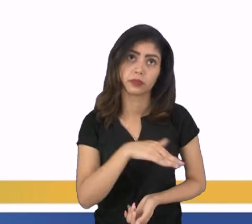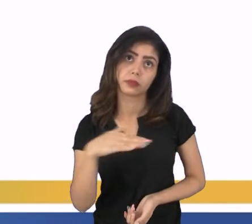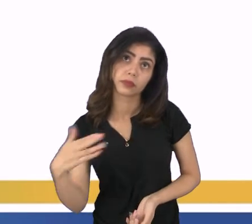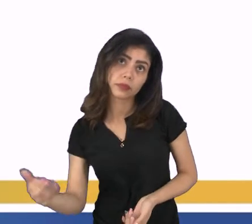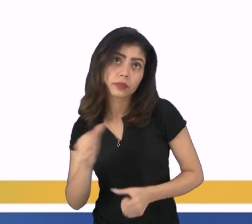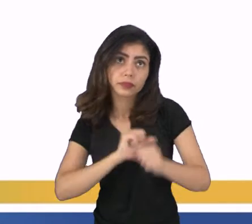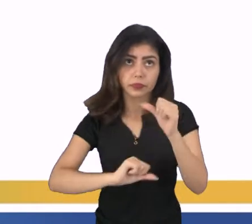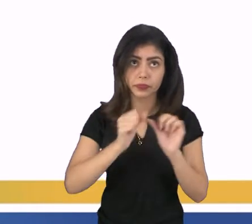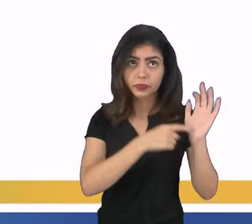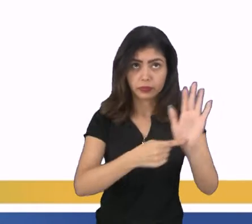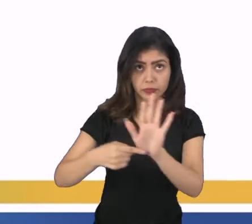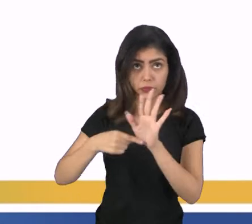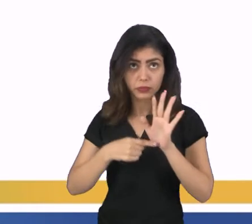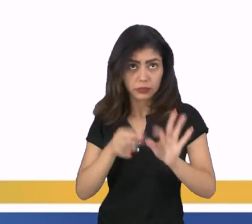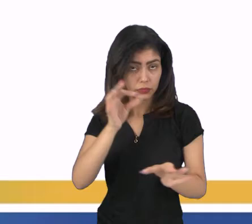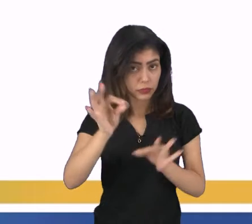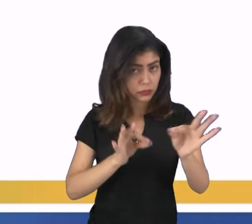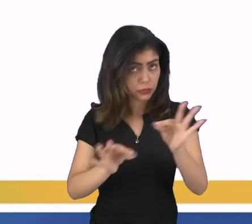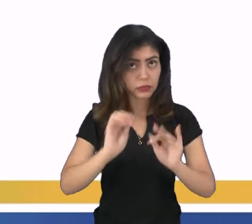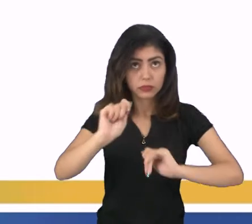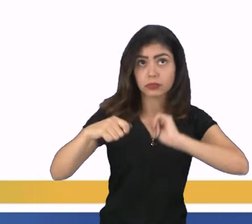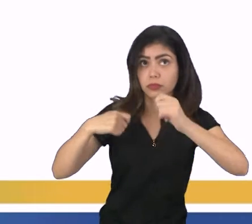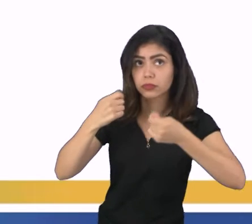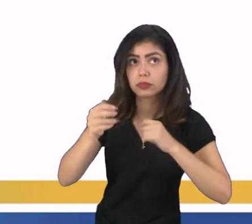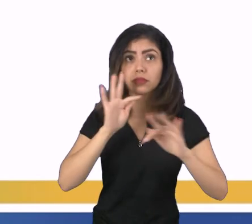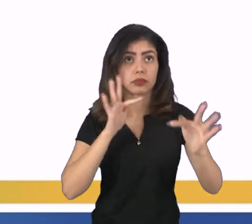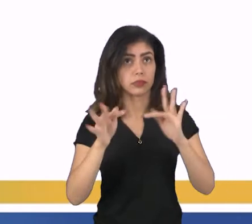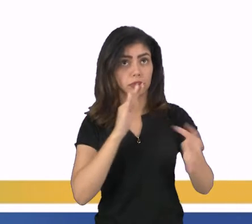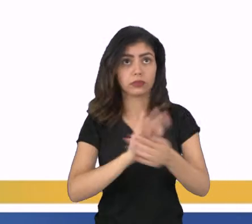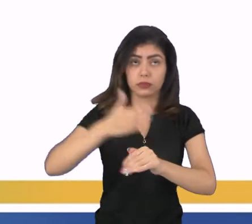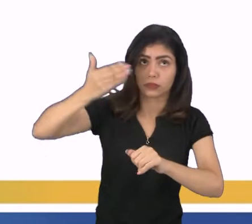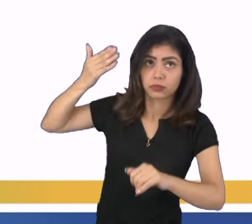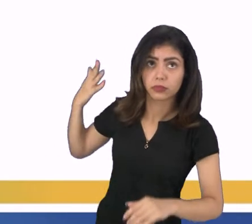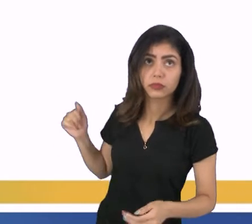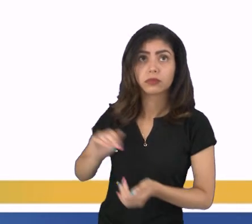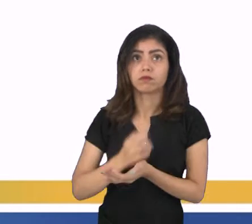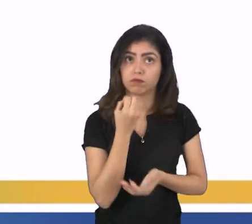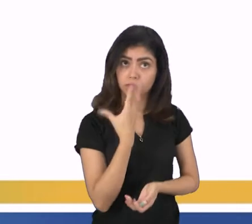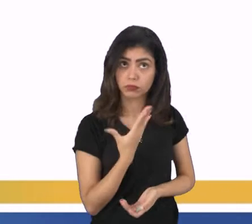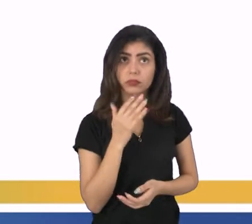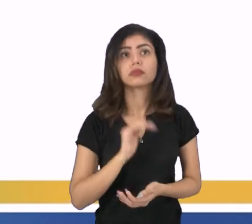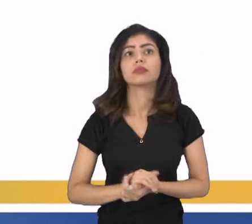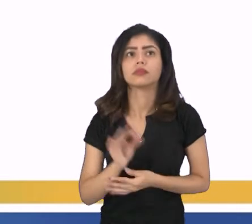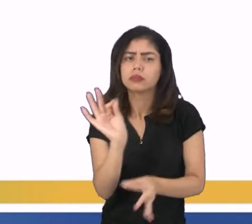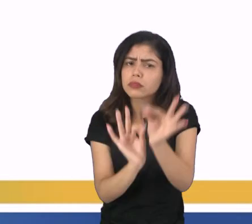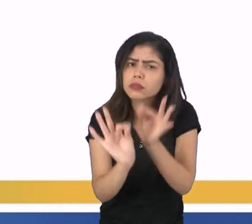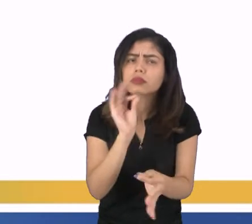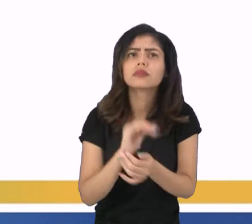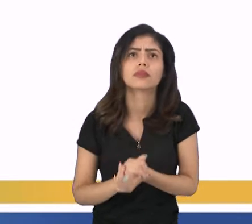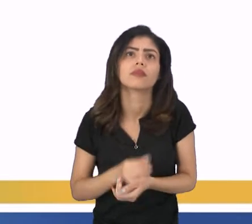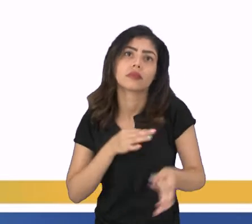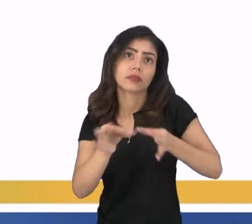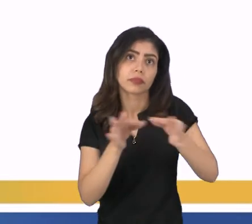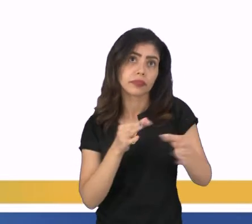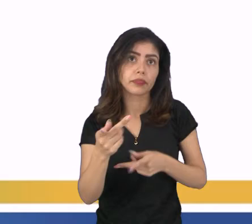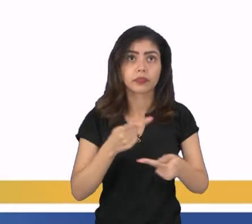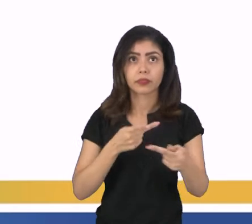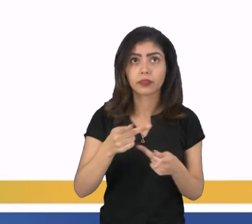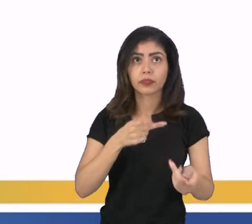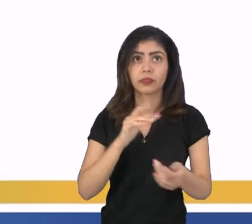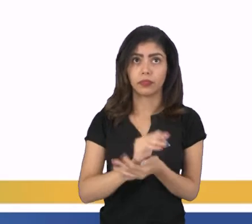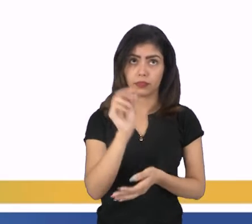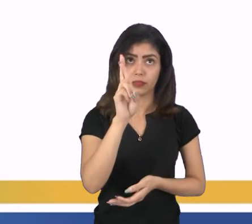as permanências referem-se aos monumentos, aos sinais físicos do passado, bem como ao traçado, ao